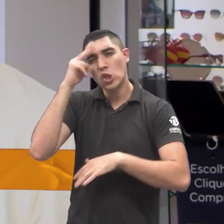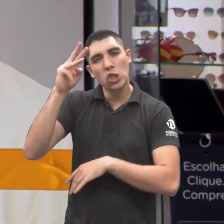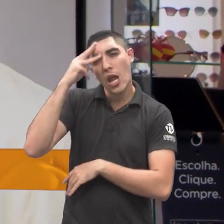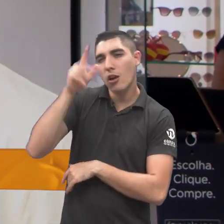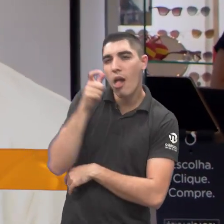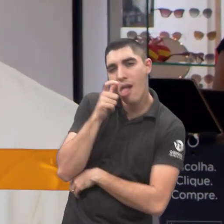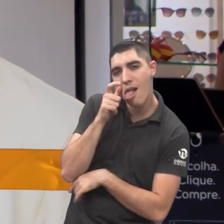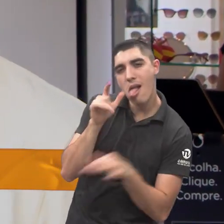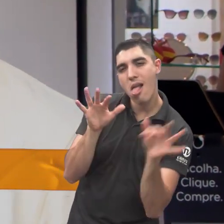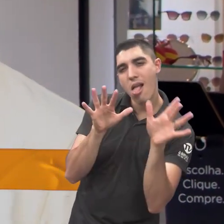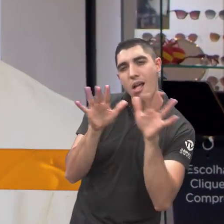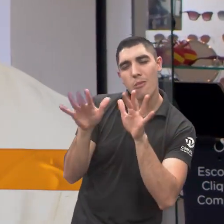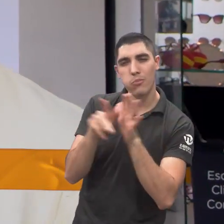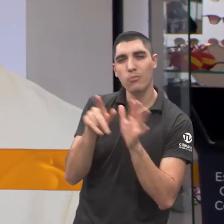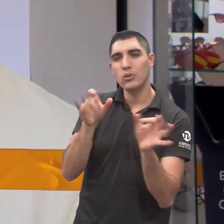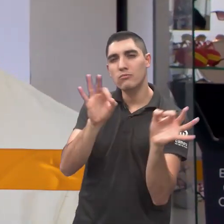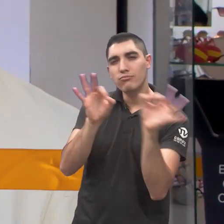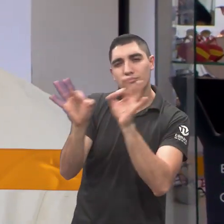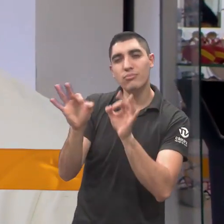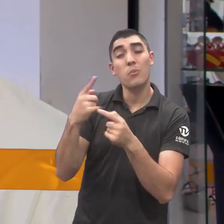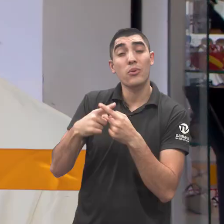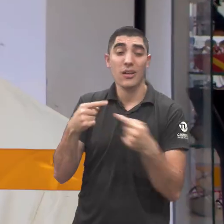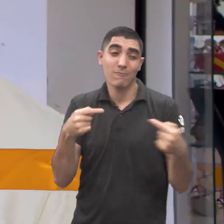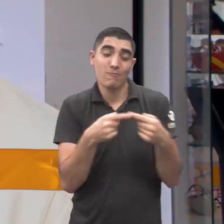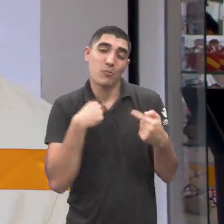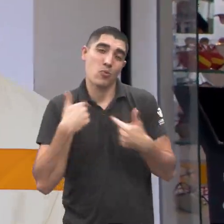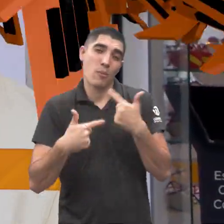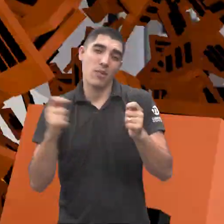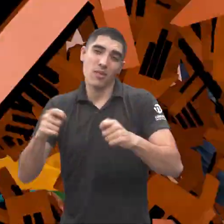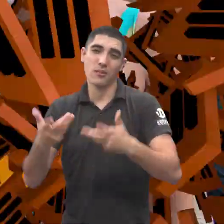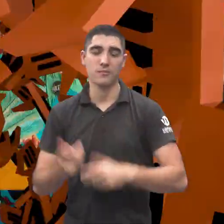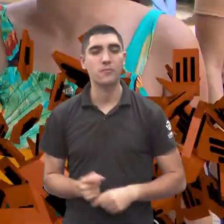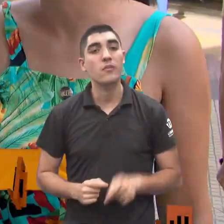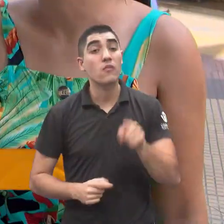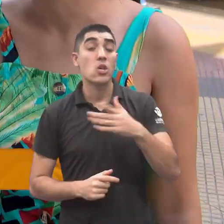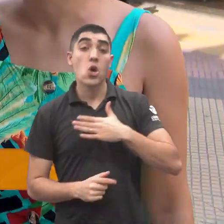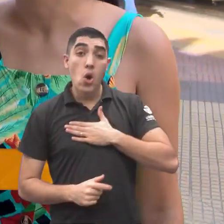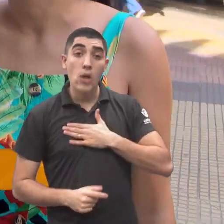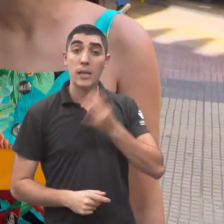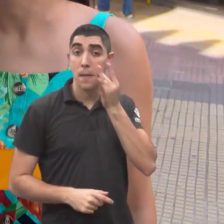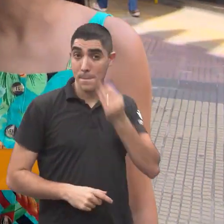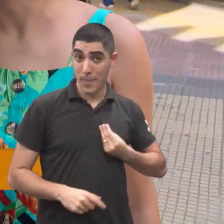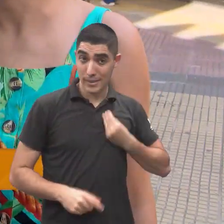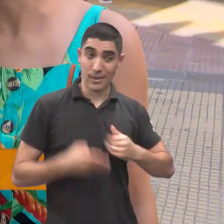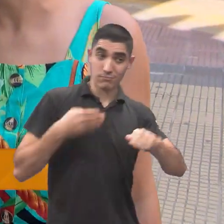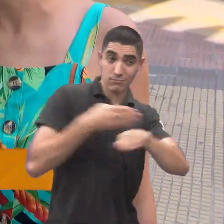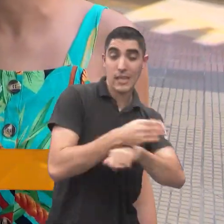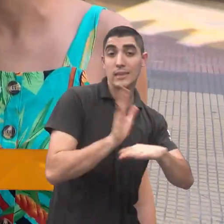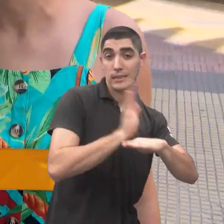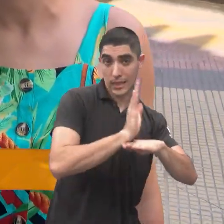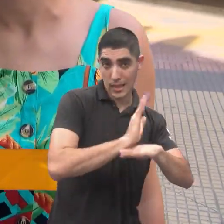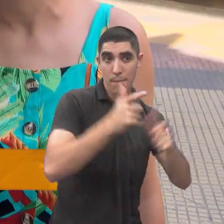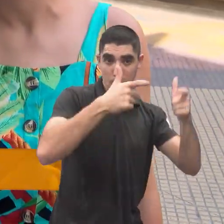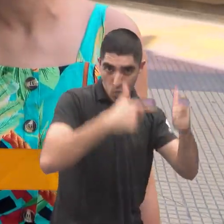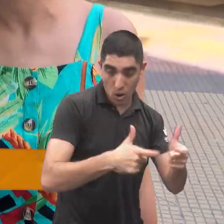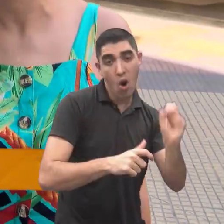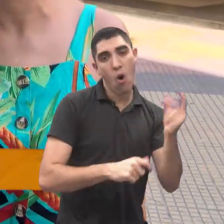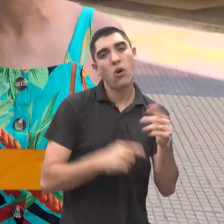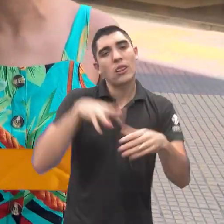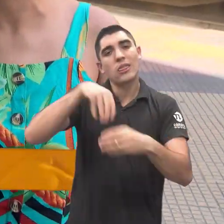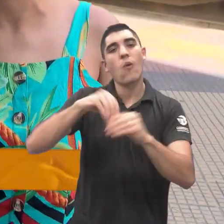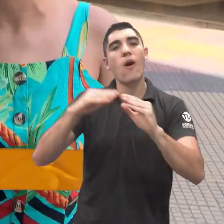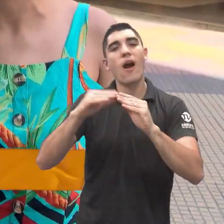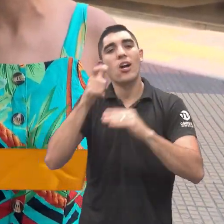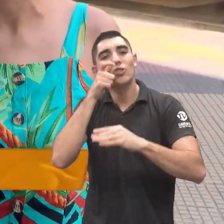3 dias pra poder se adaptar com a rotina que a gente tem de trabalho, né? Me fala, você prefere ir no cinema ou ainda prefere ficar em casa curtindo